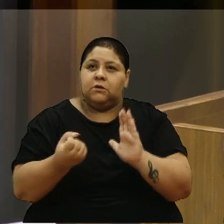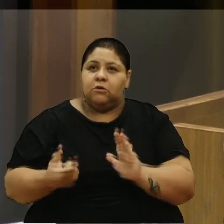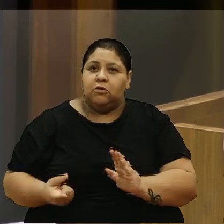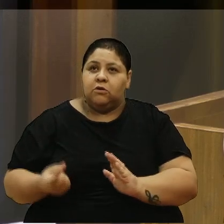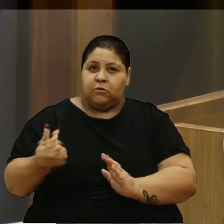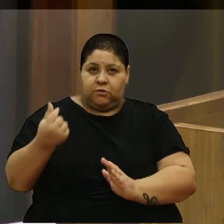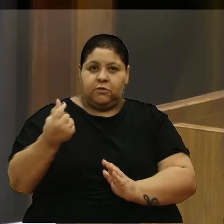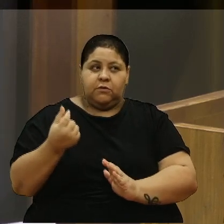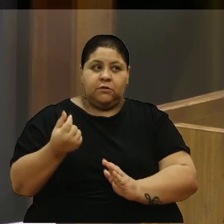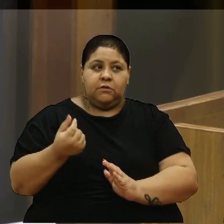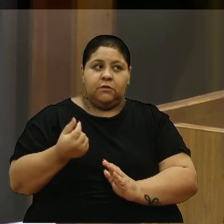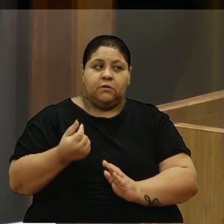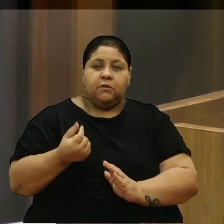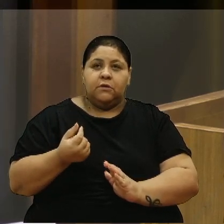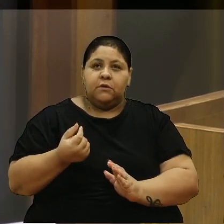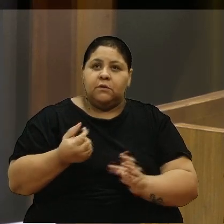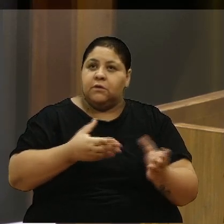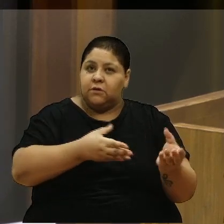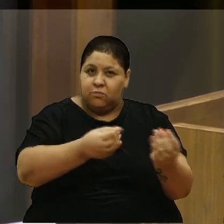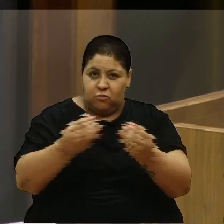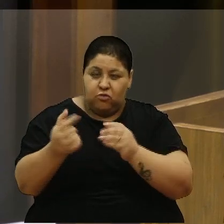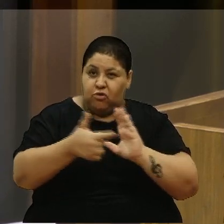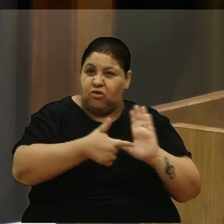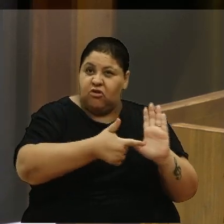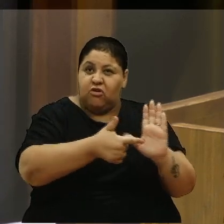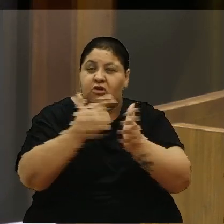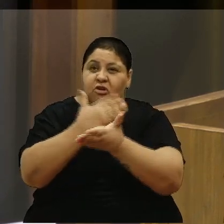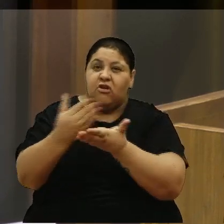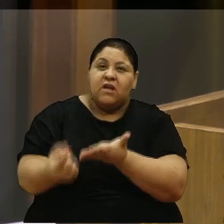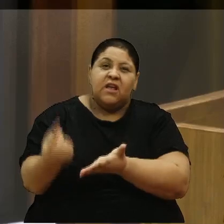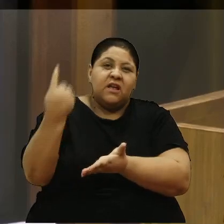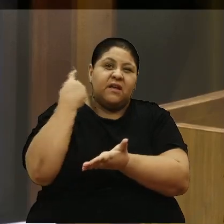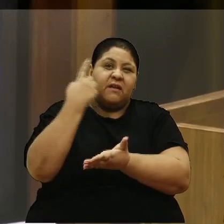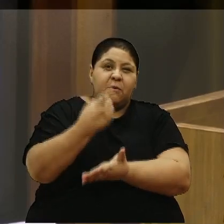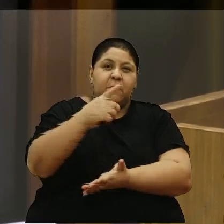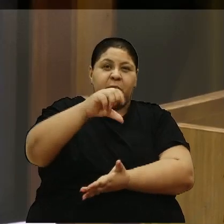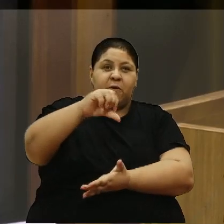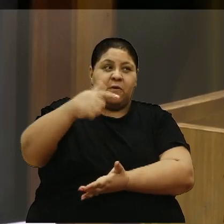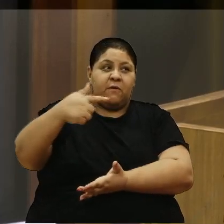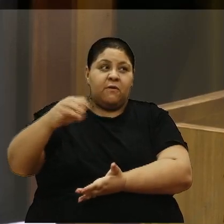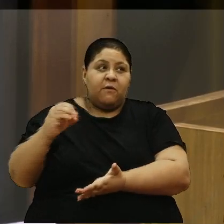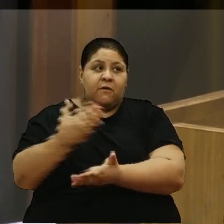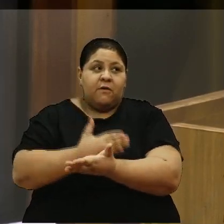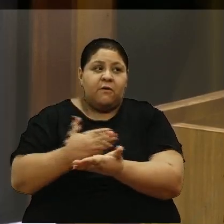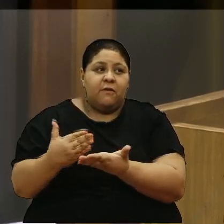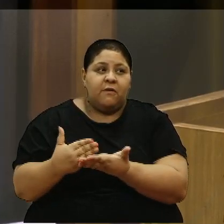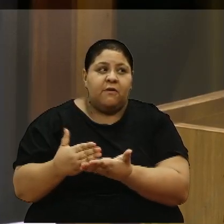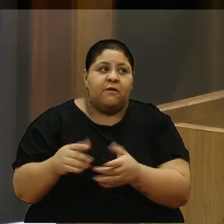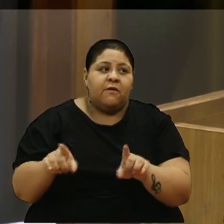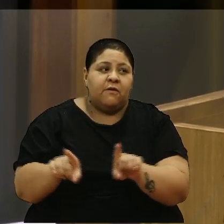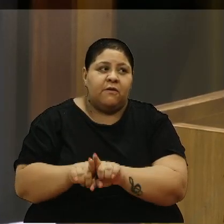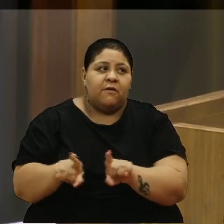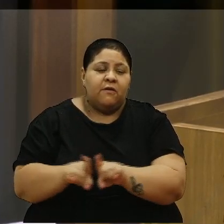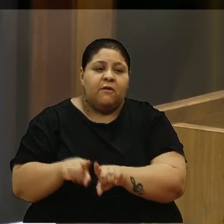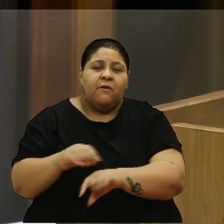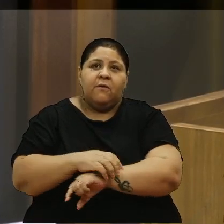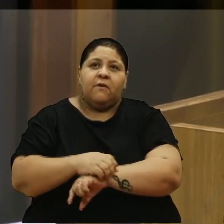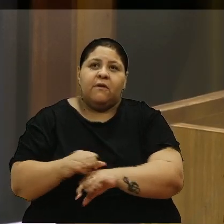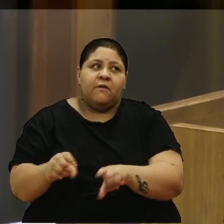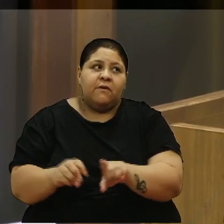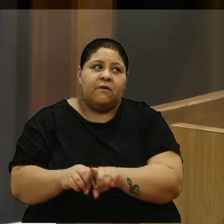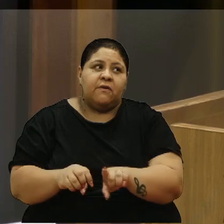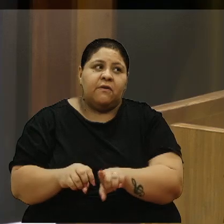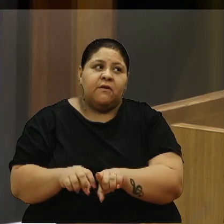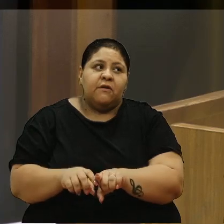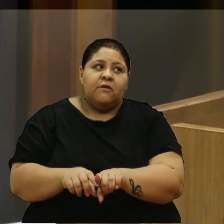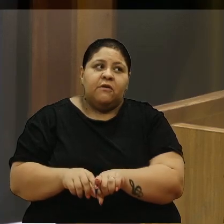da empresa e muito destaque de uma iniciativa lá de 1970, onde nós começamos a exportar. Hoje estamos com quase 20% das